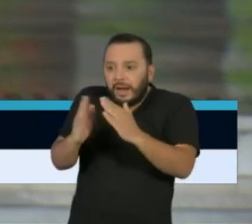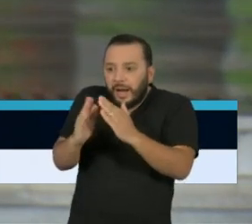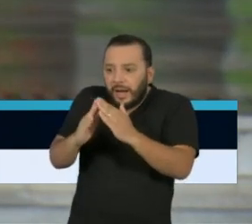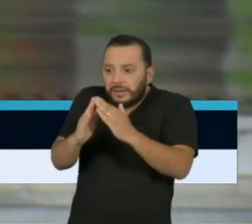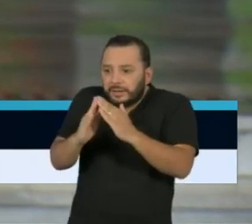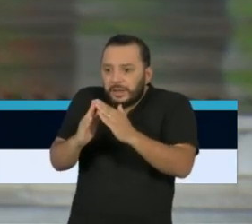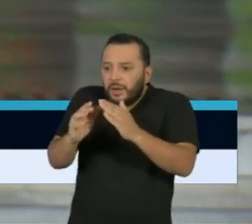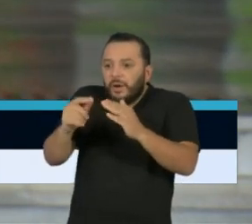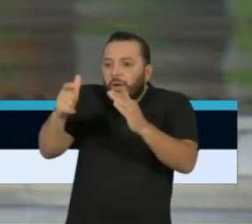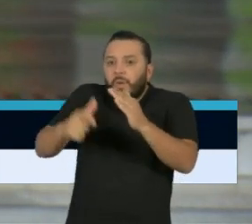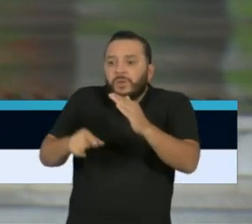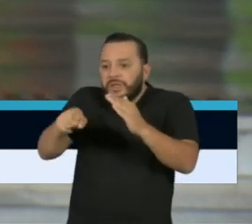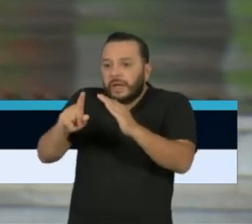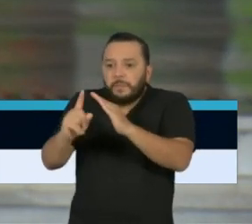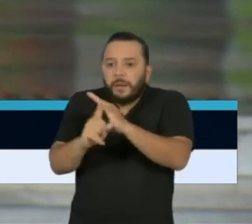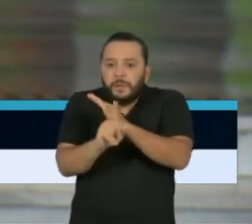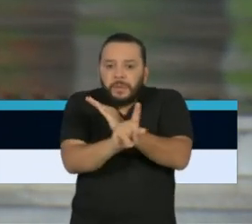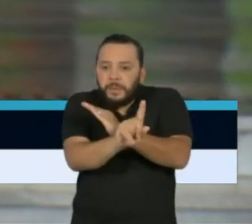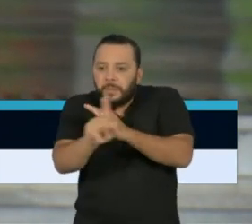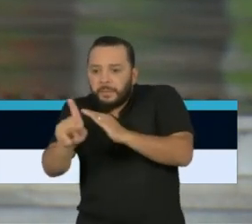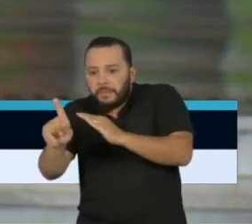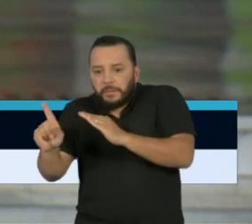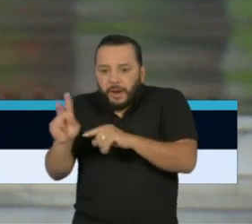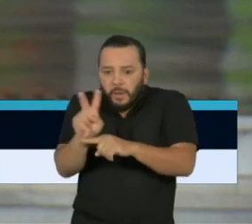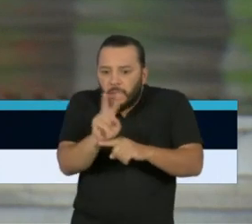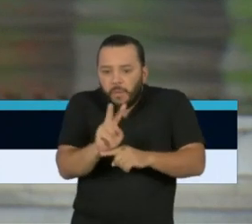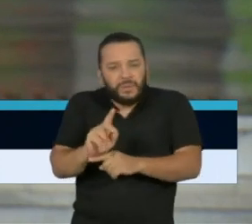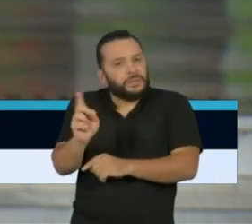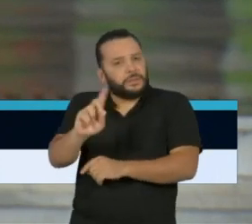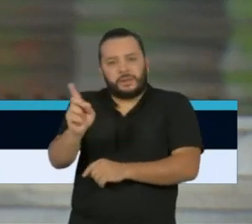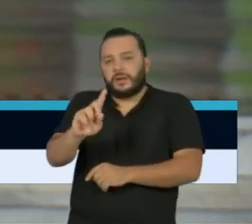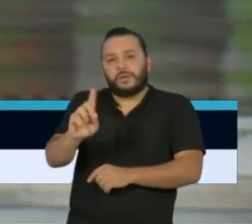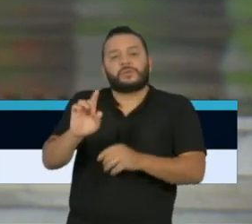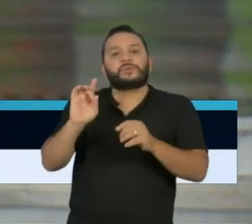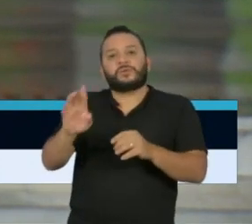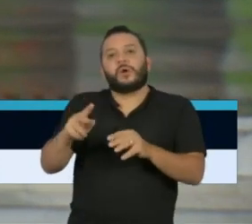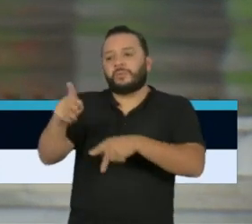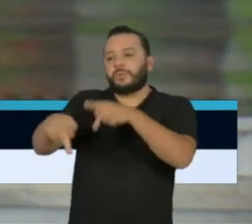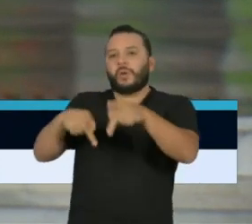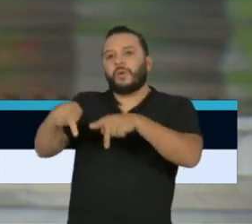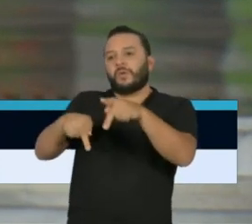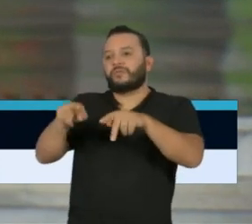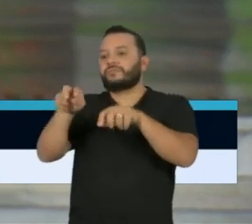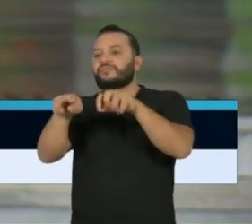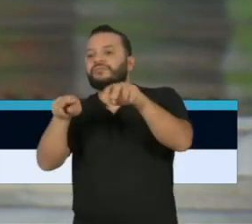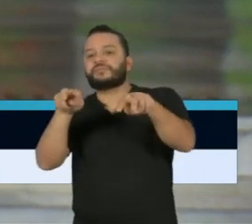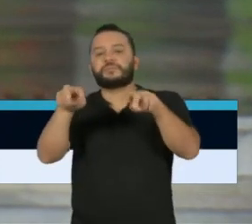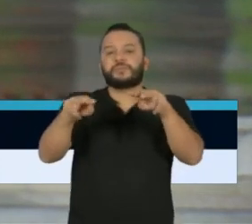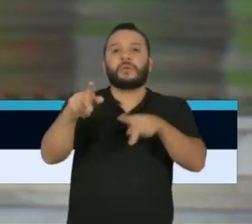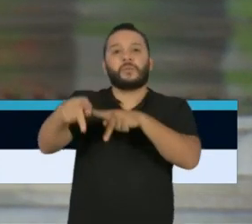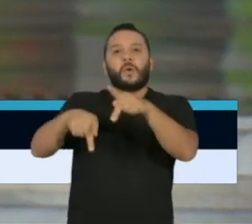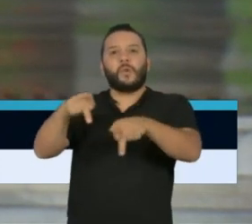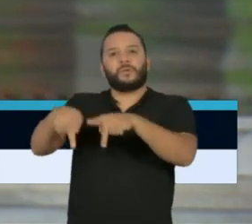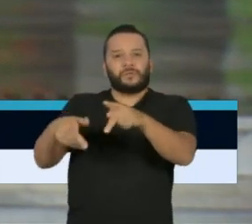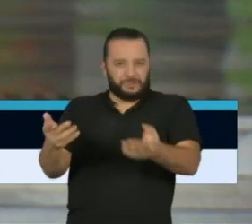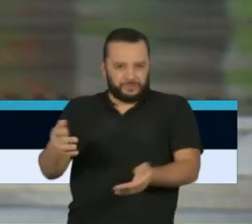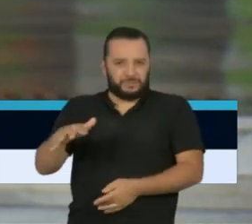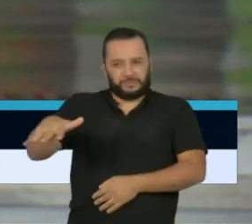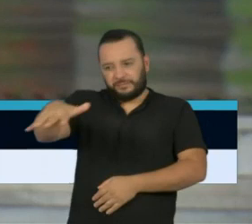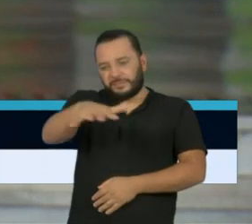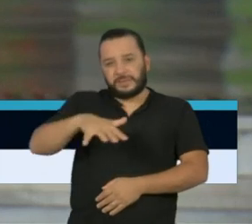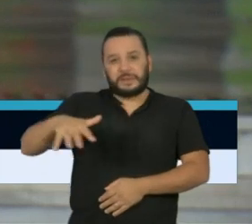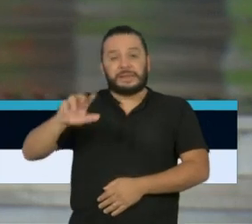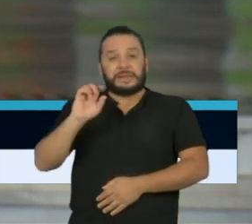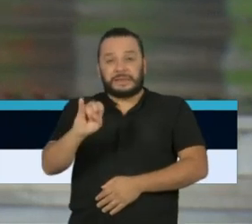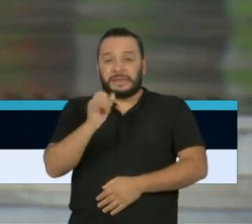não estamos fazendo isso aqui. Nós estamos olhando município a município, bairro a bairro, sempre que as